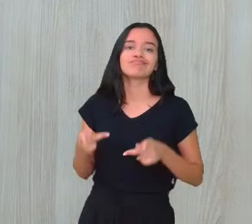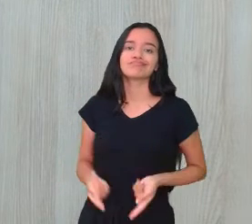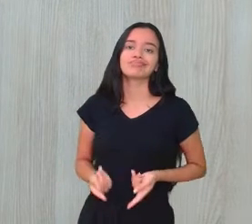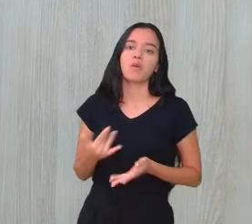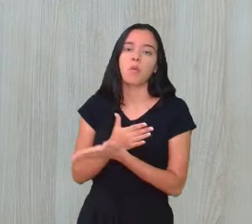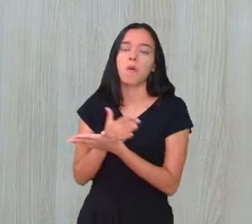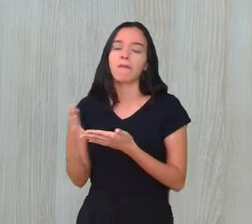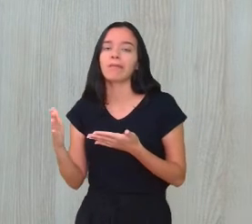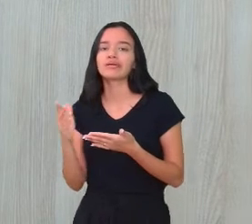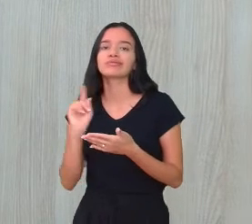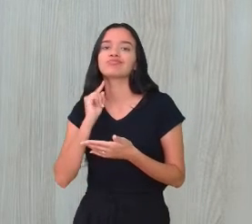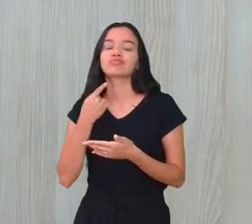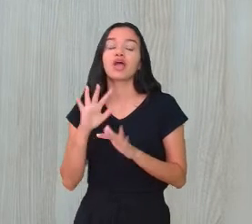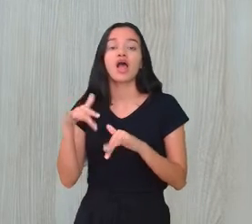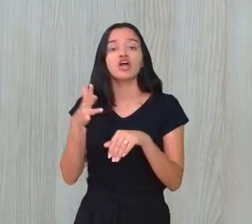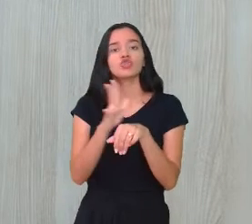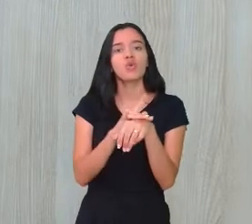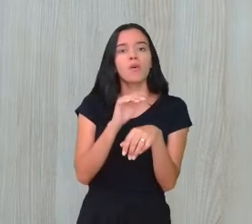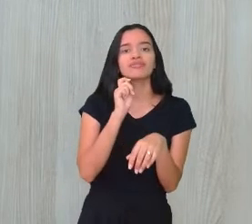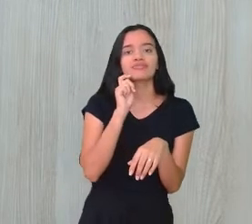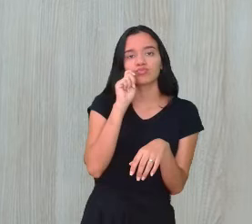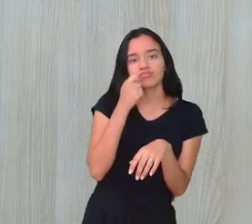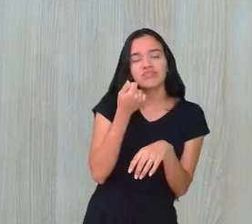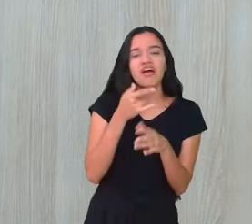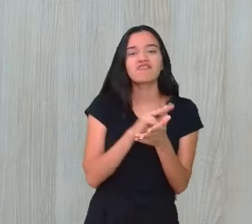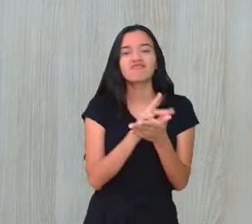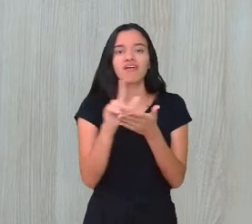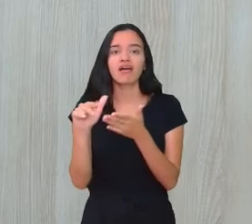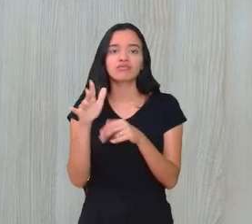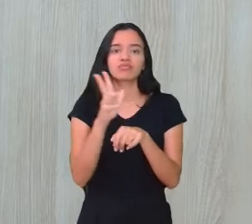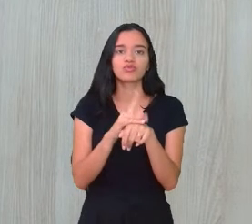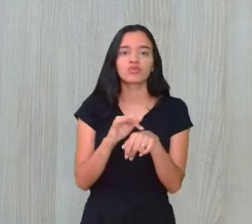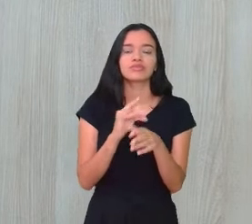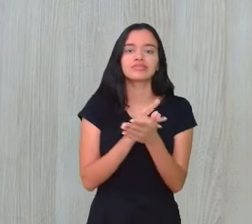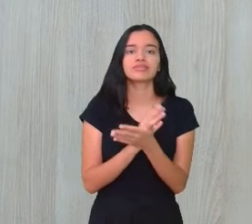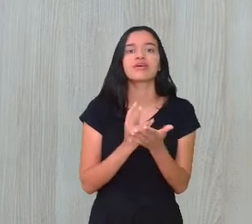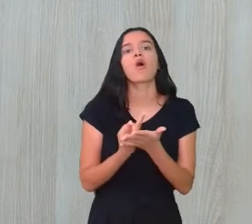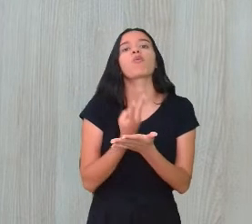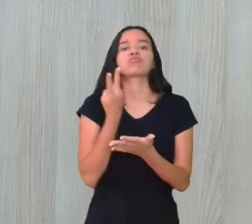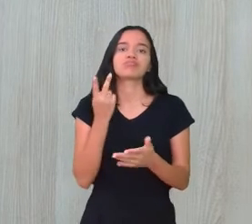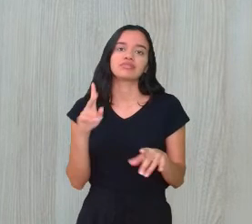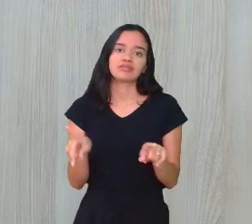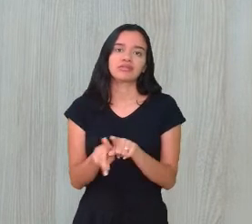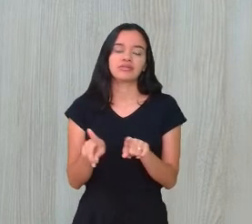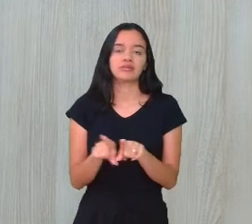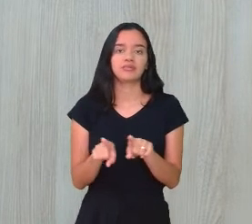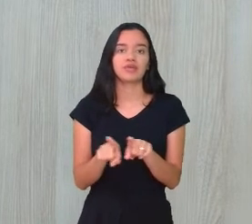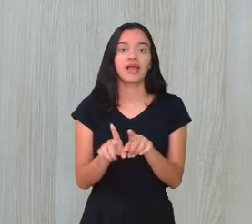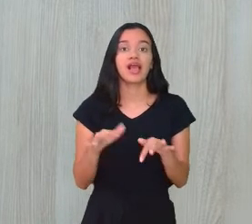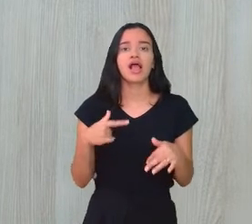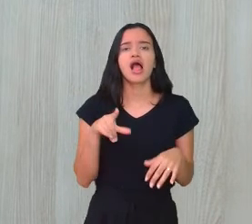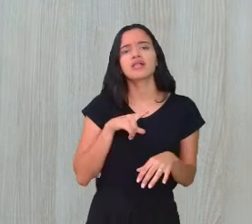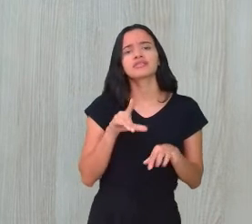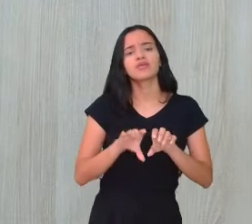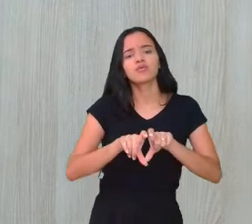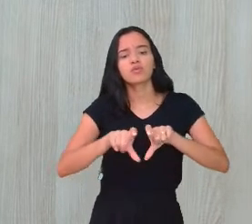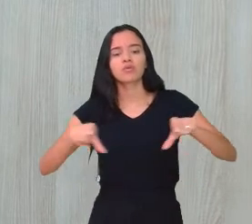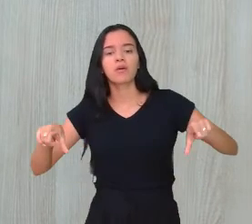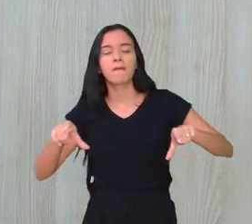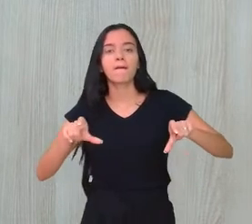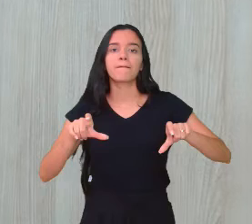começa leptospirose, começa várias doenças a acontecer, porque também a gente pode até ter um saneamento não tão